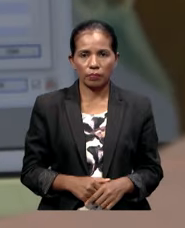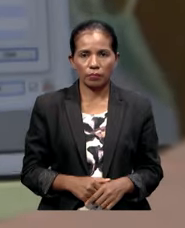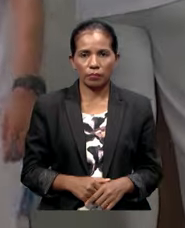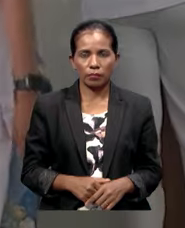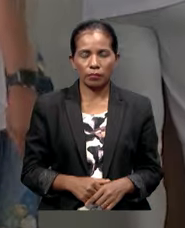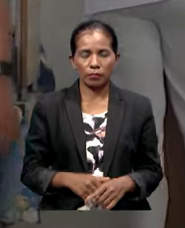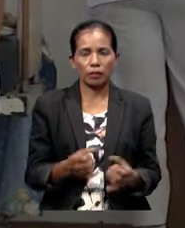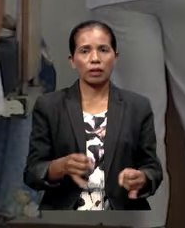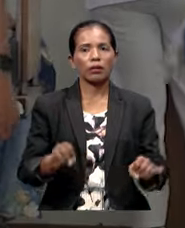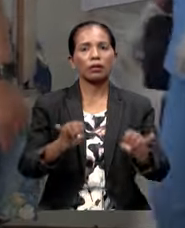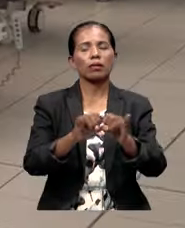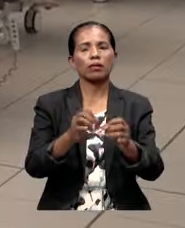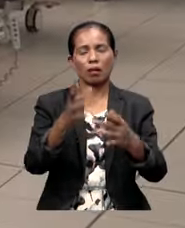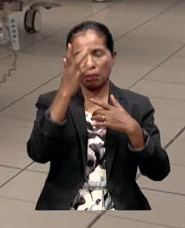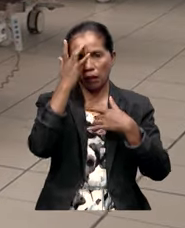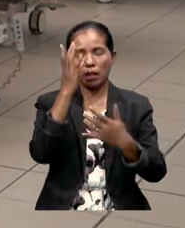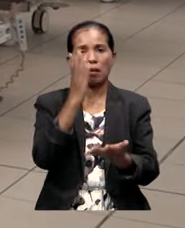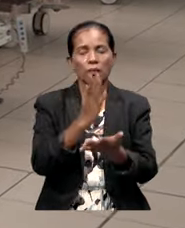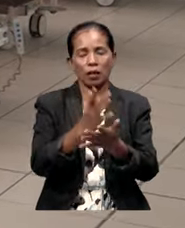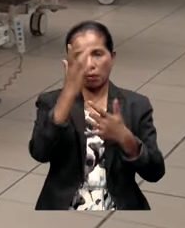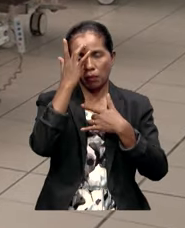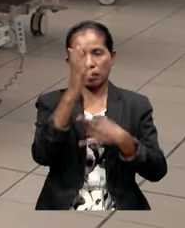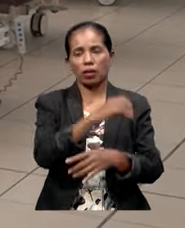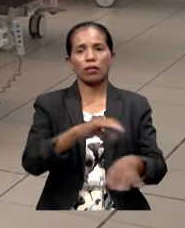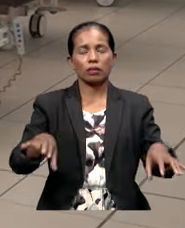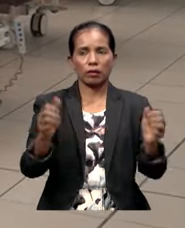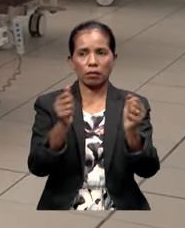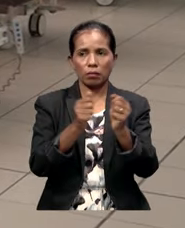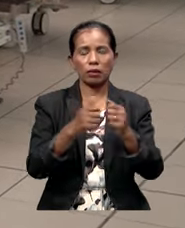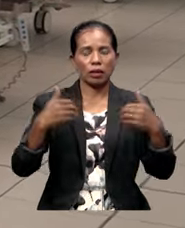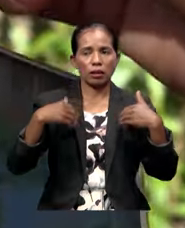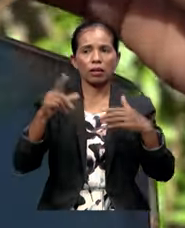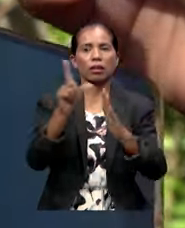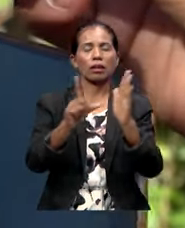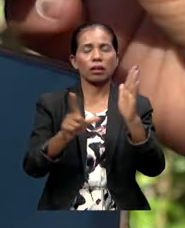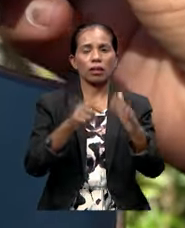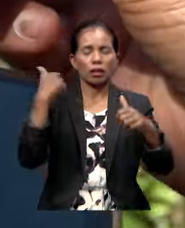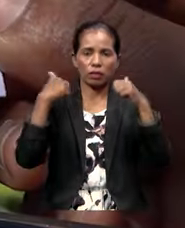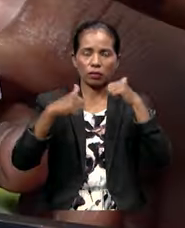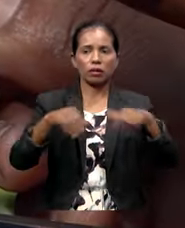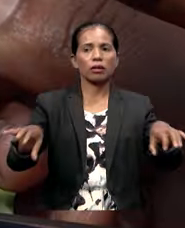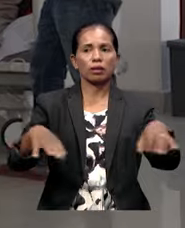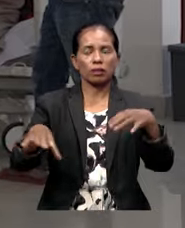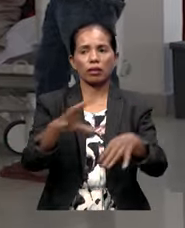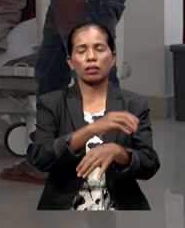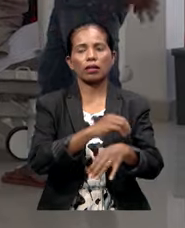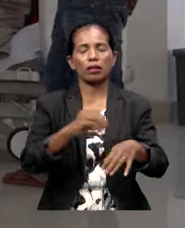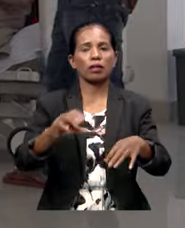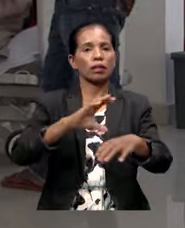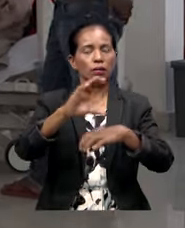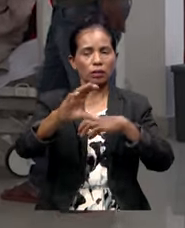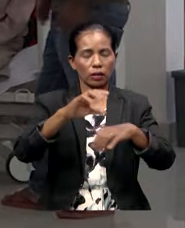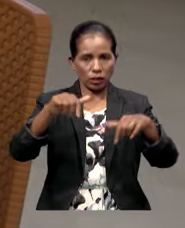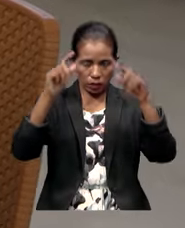Instituto Nacional Combate Moras HIV Sida, ao esforço atua moço legalidade ba atividade serviço sexo comercial e